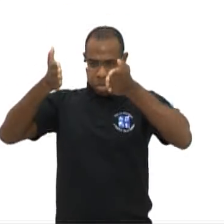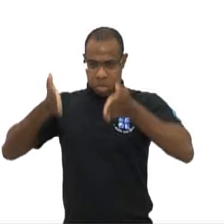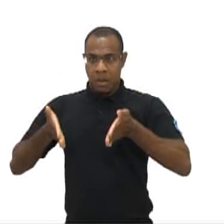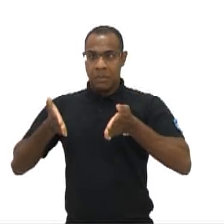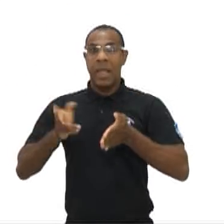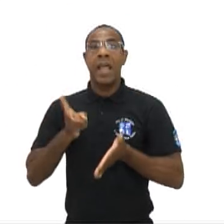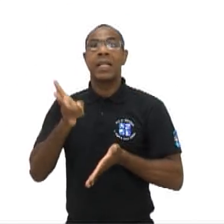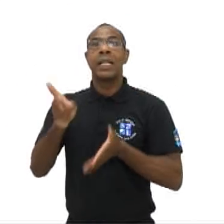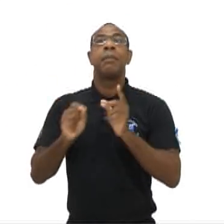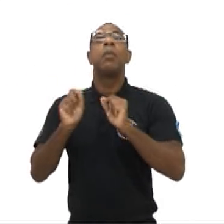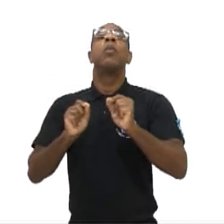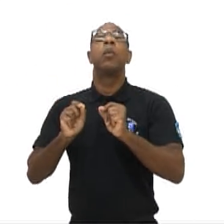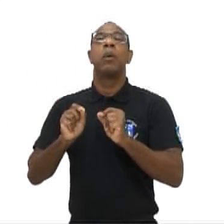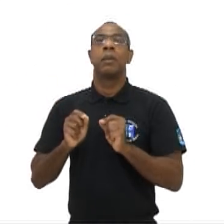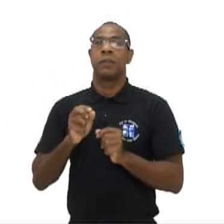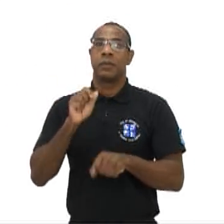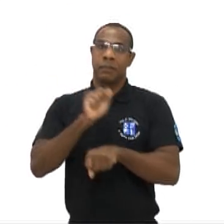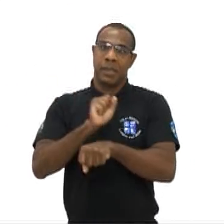aí.